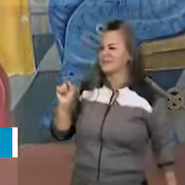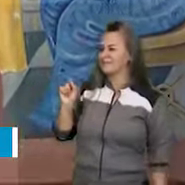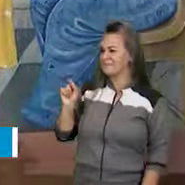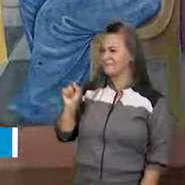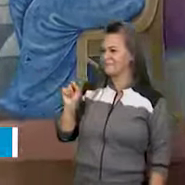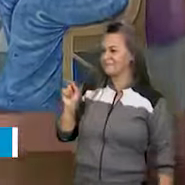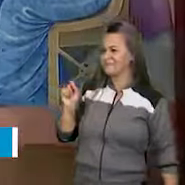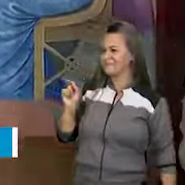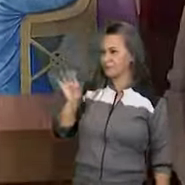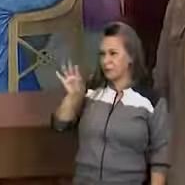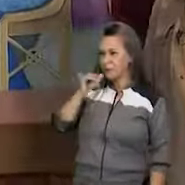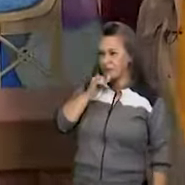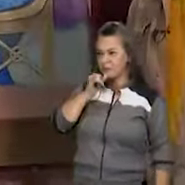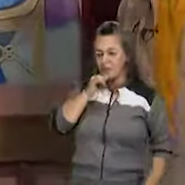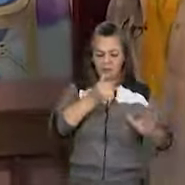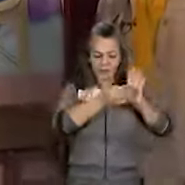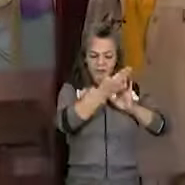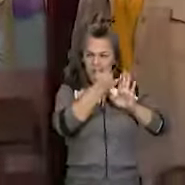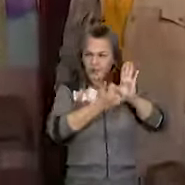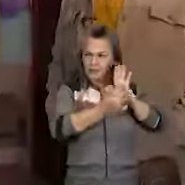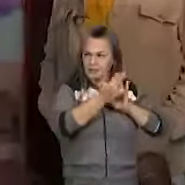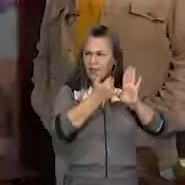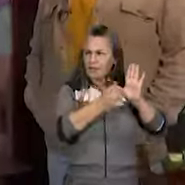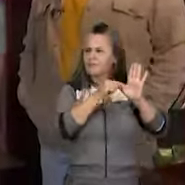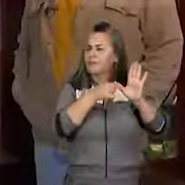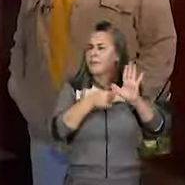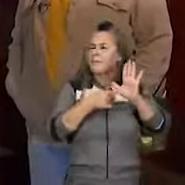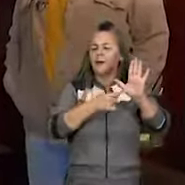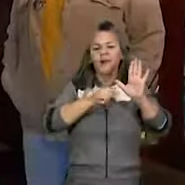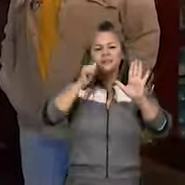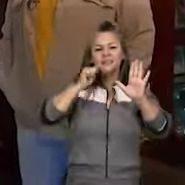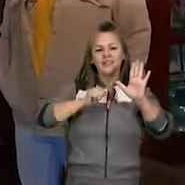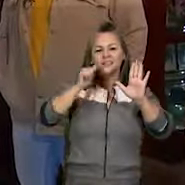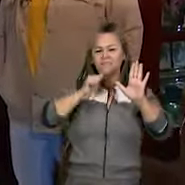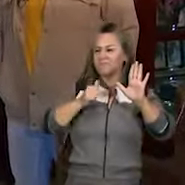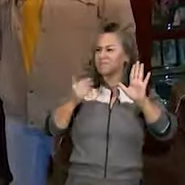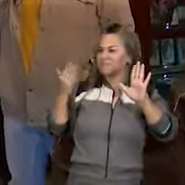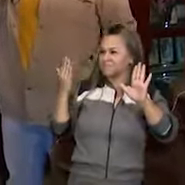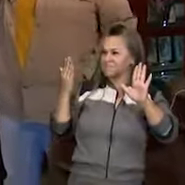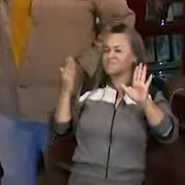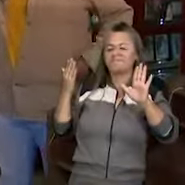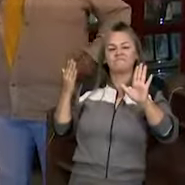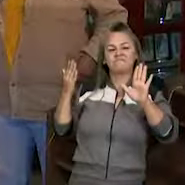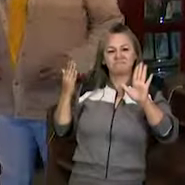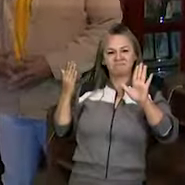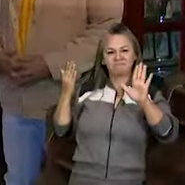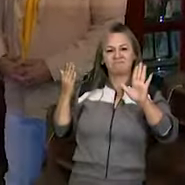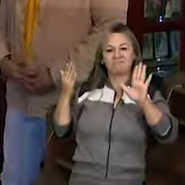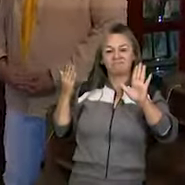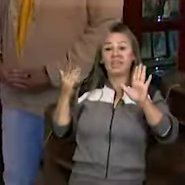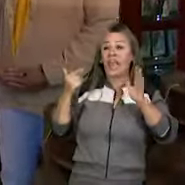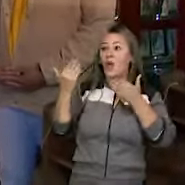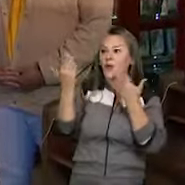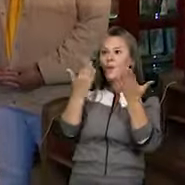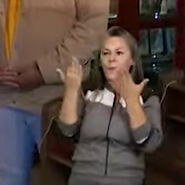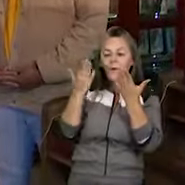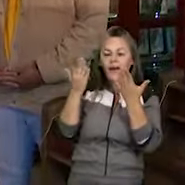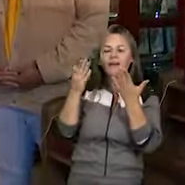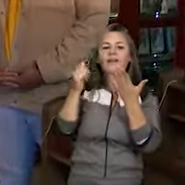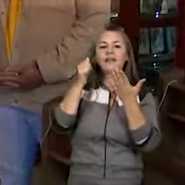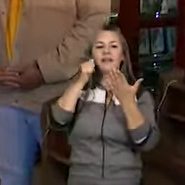sobre, nessas pinturas, né, que falam sobre essas mulheres, né, e que elas representam, né, então a Mãe de Cristo,